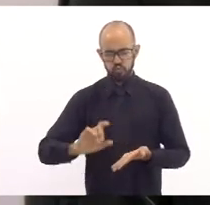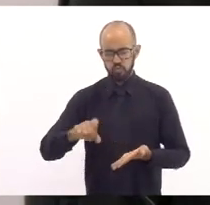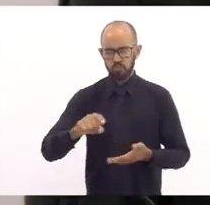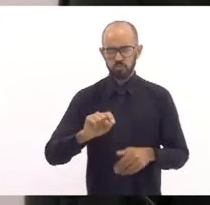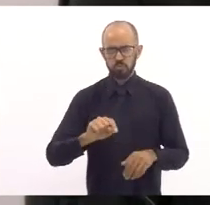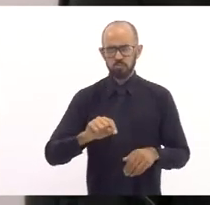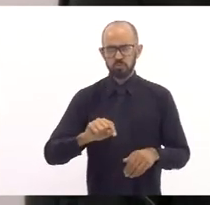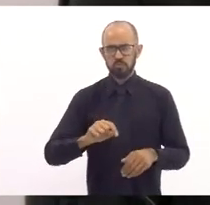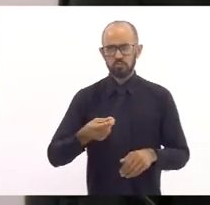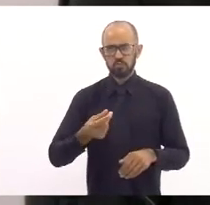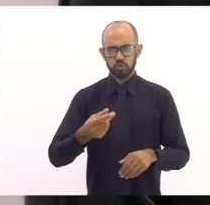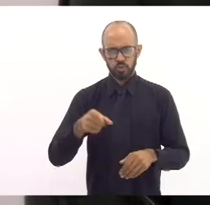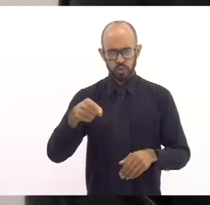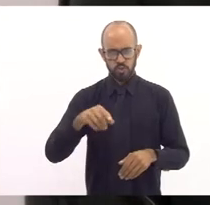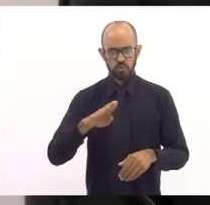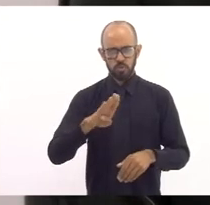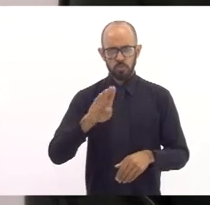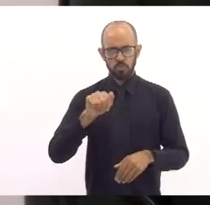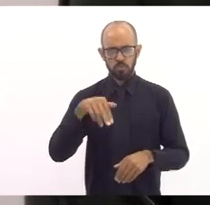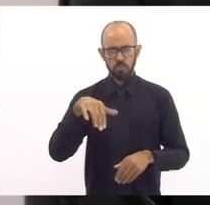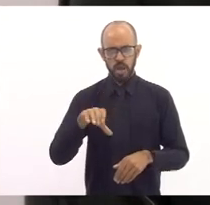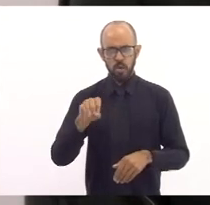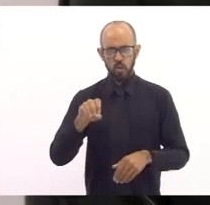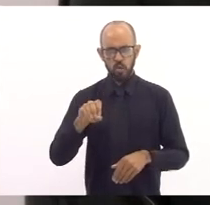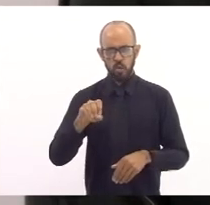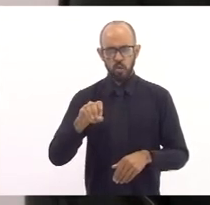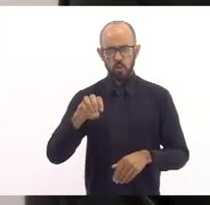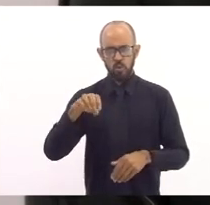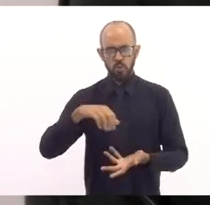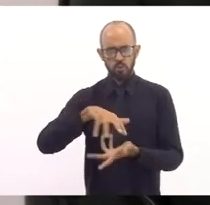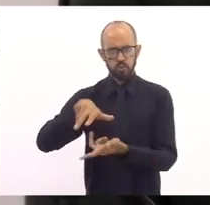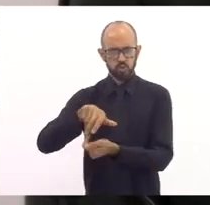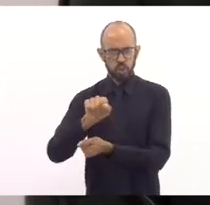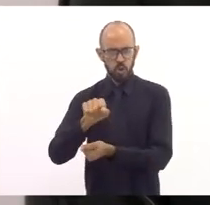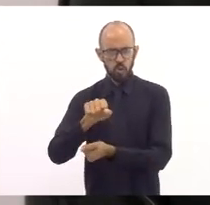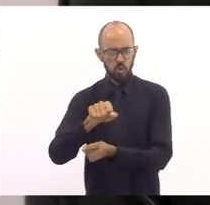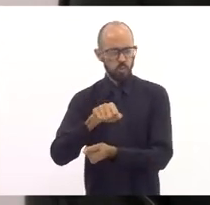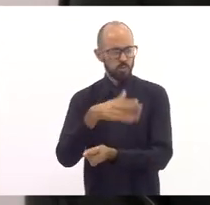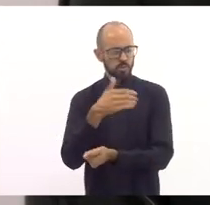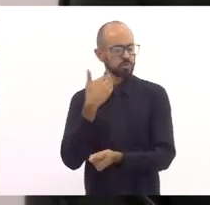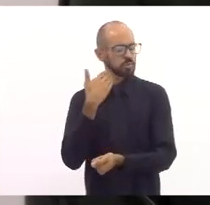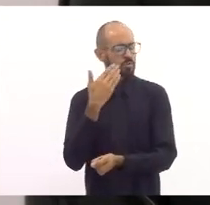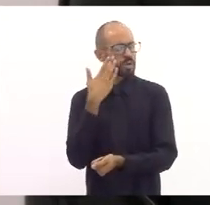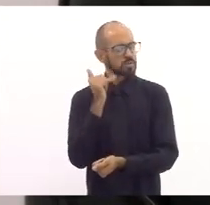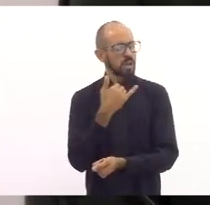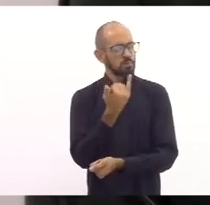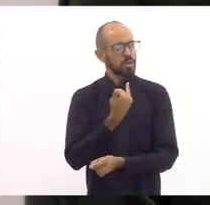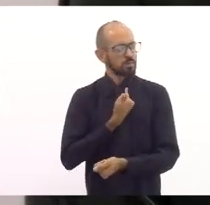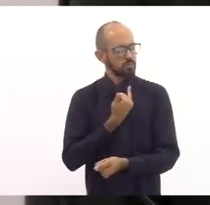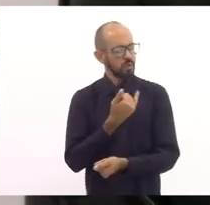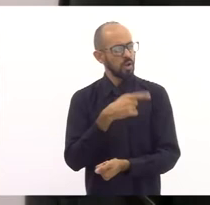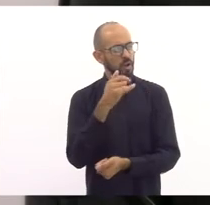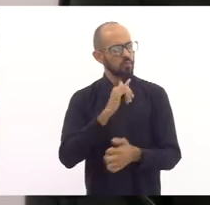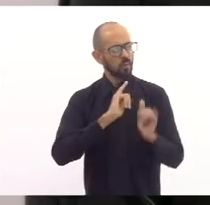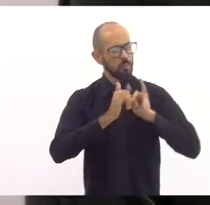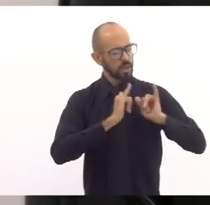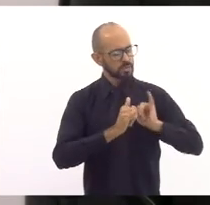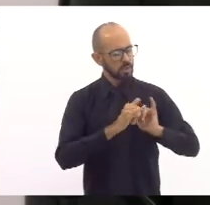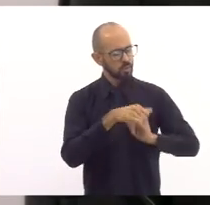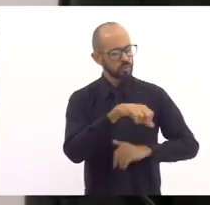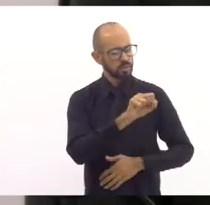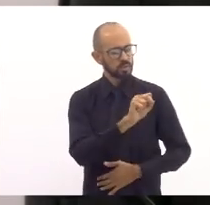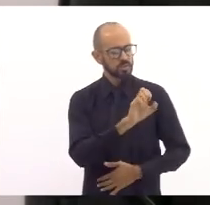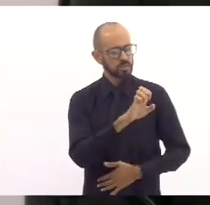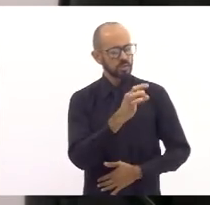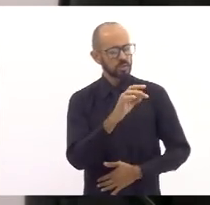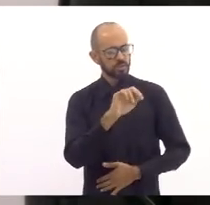perdido do Banco Mundial. Eu não sei até que ponto a CETRANS tem informações a respeito, se conhece esse programa, se há um